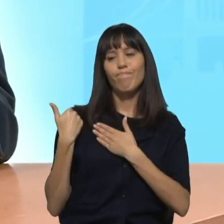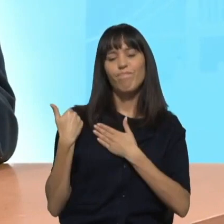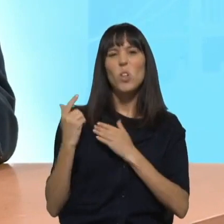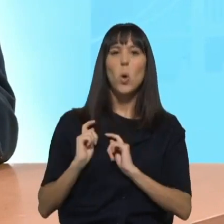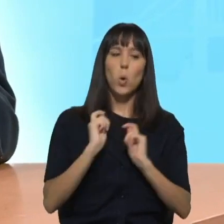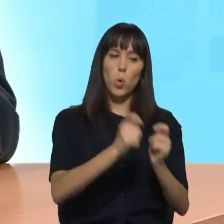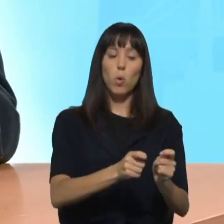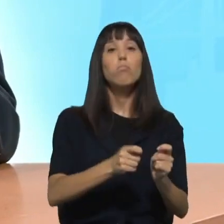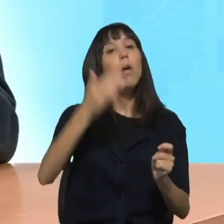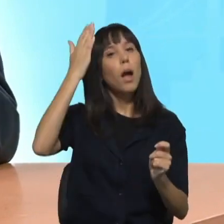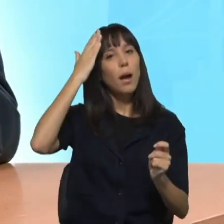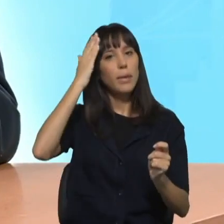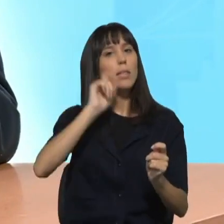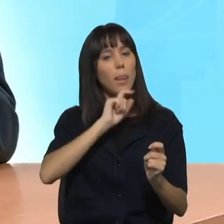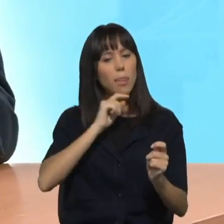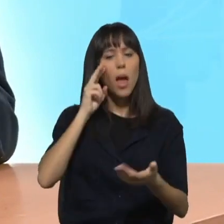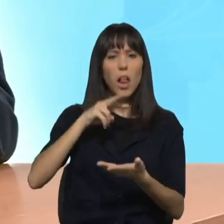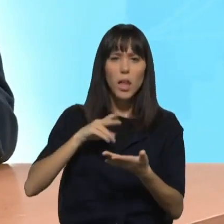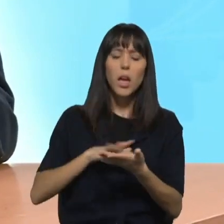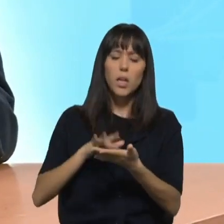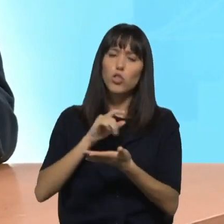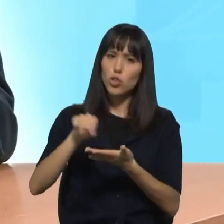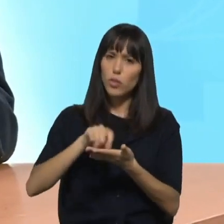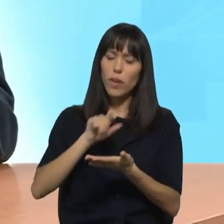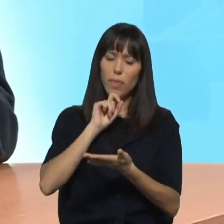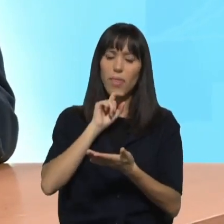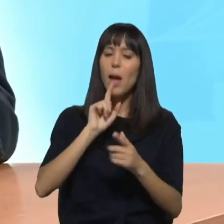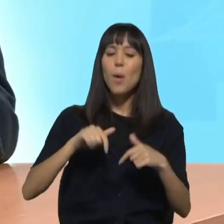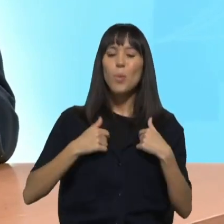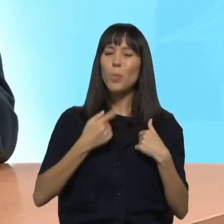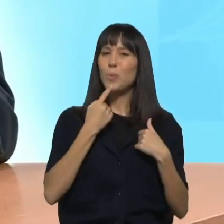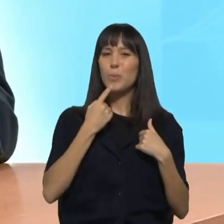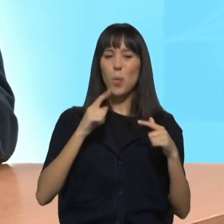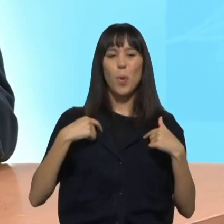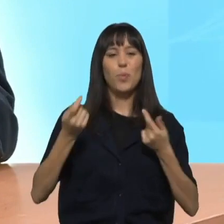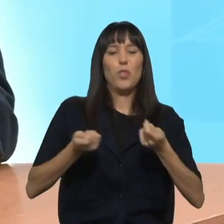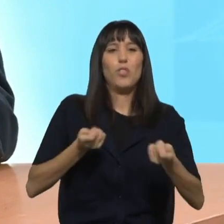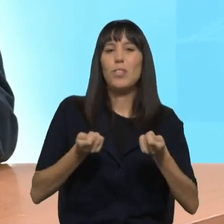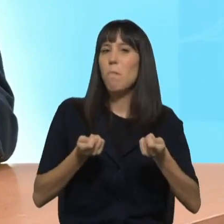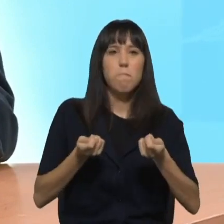sentisse intelectualmente ainda capaz de ler e de escrever, percebeu que não era já o tempo de governar.